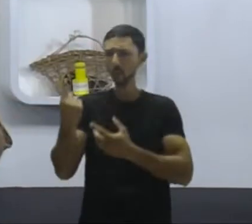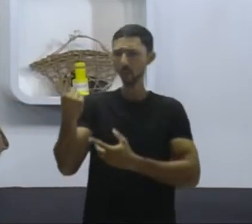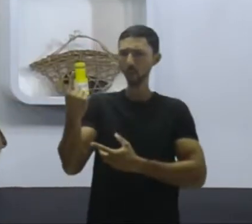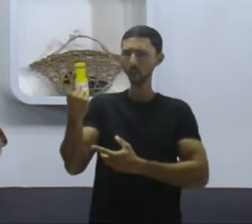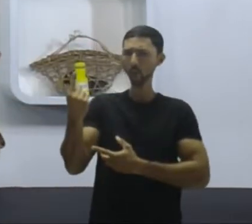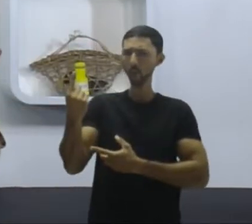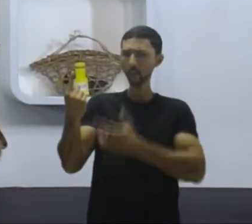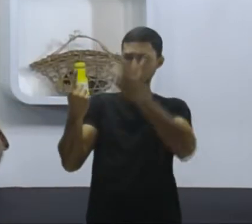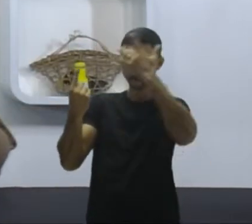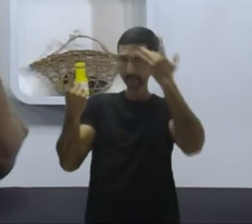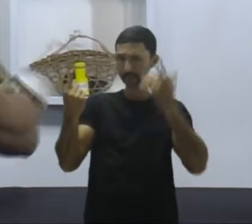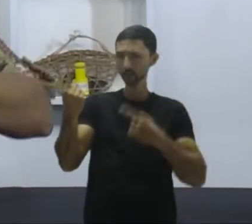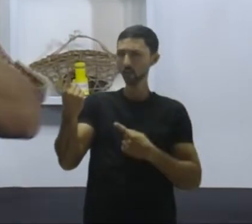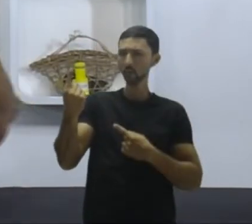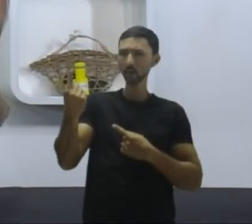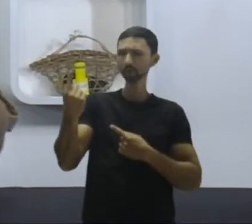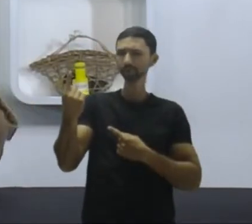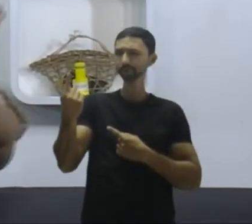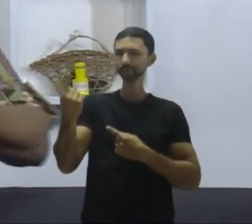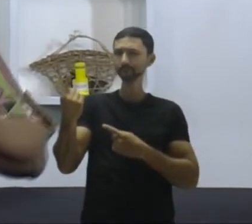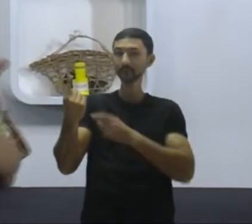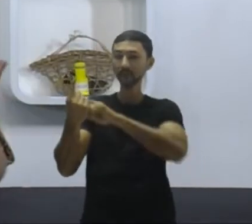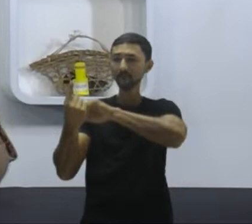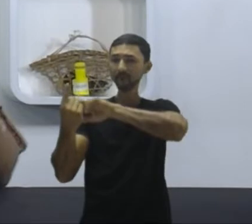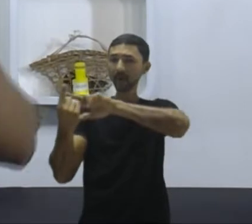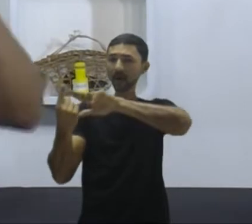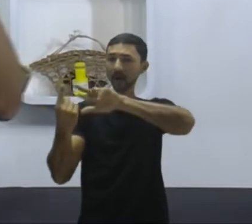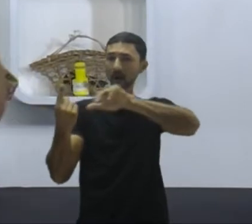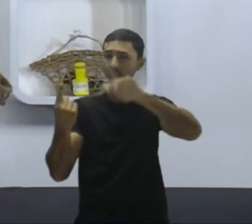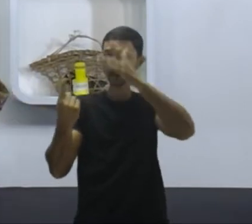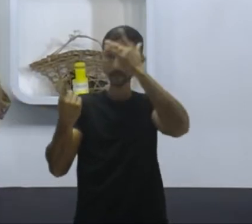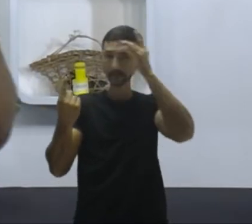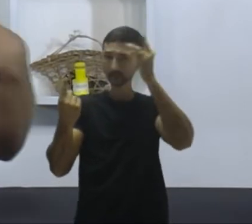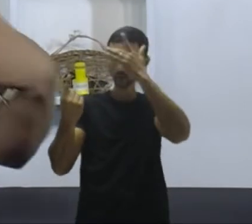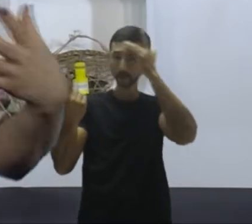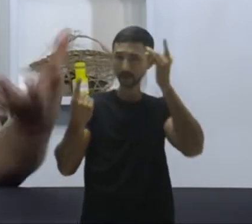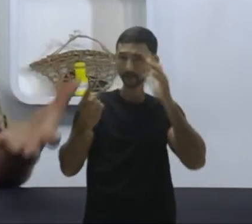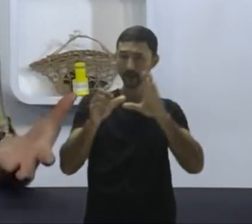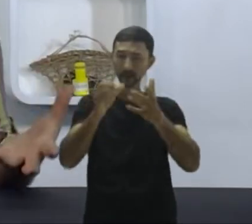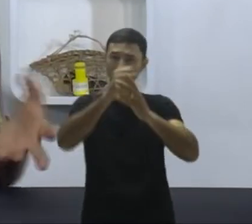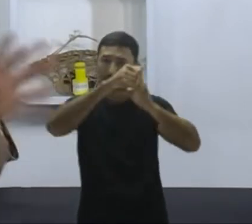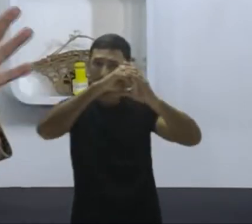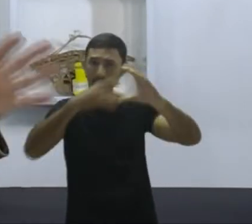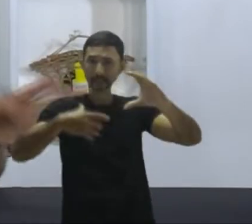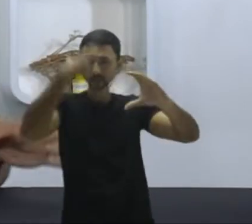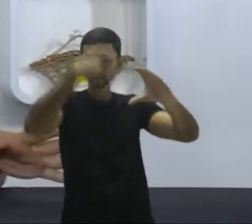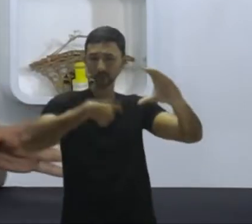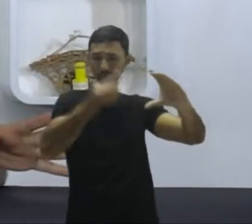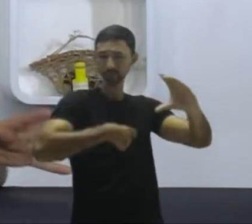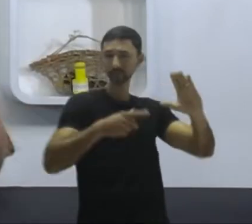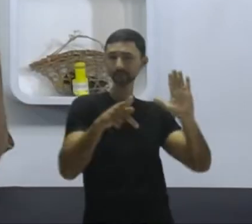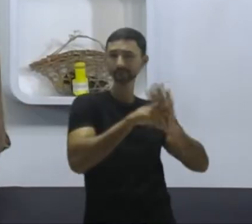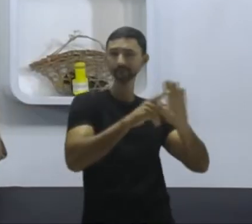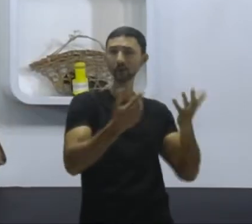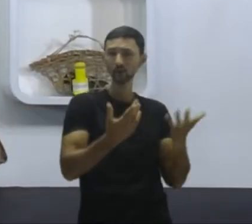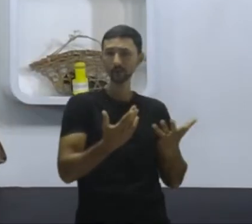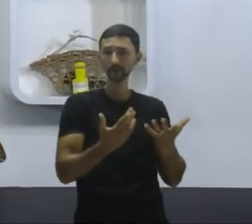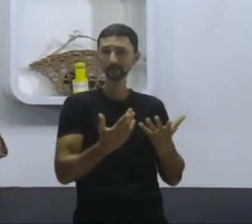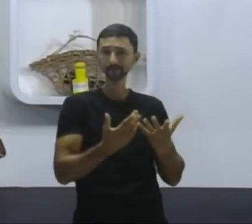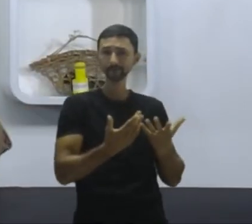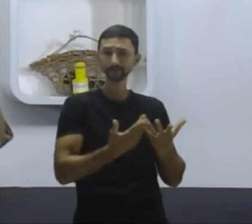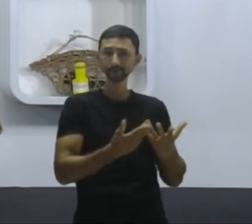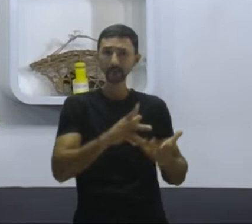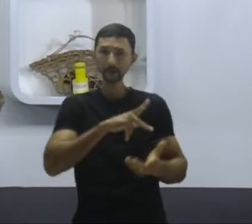só de aluno. Nós temos vários alunos com várias características próprias,